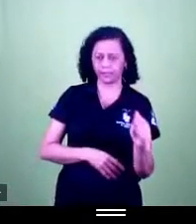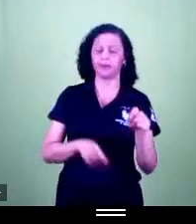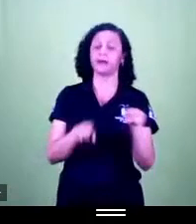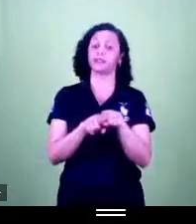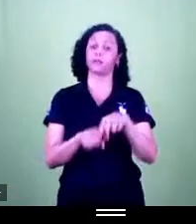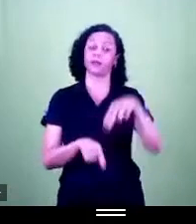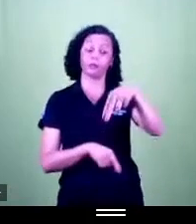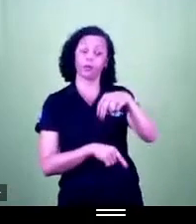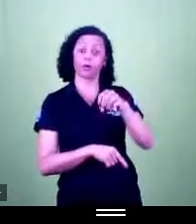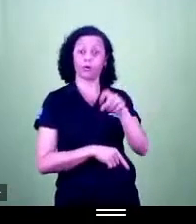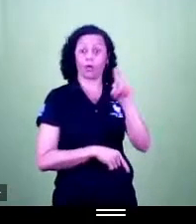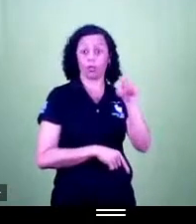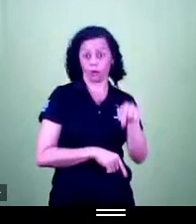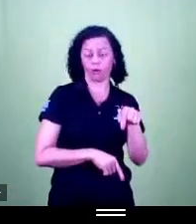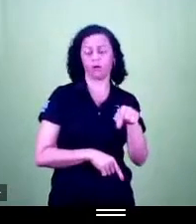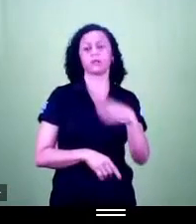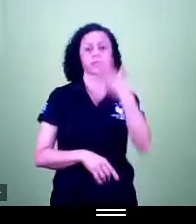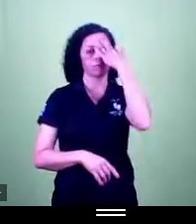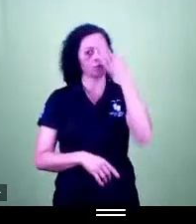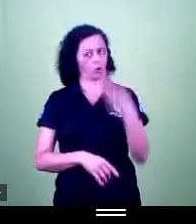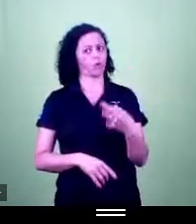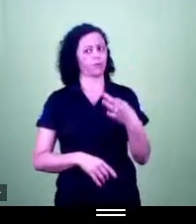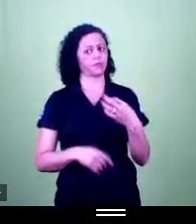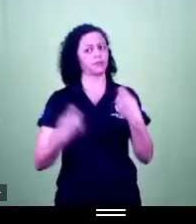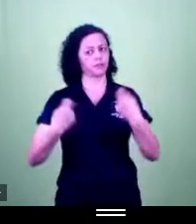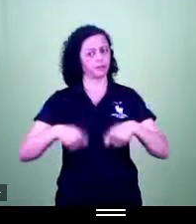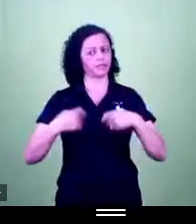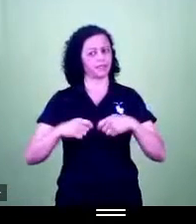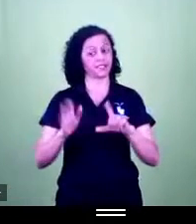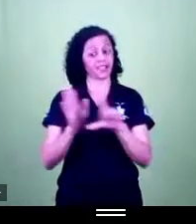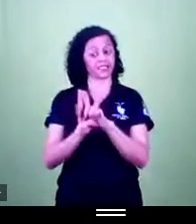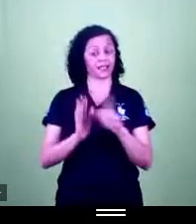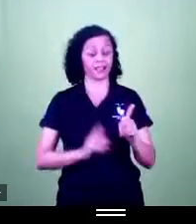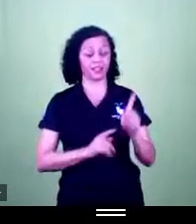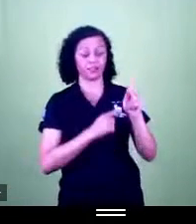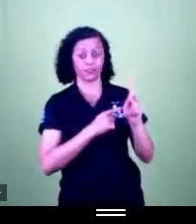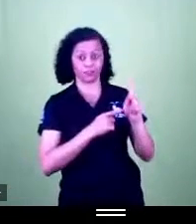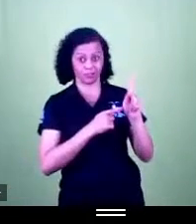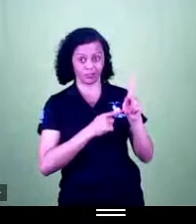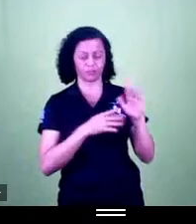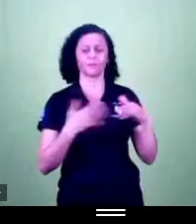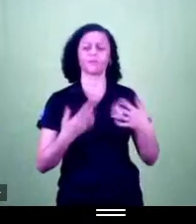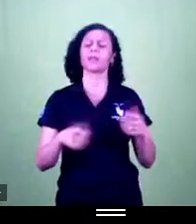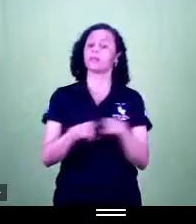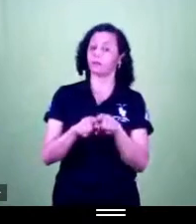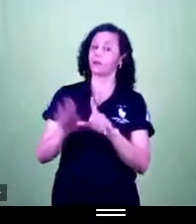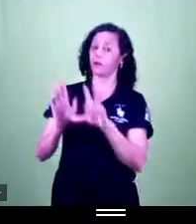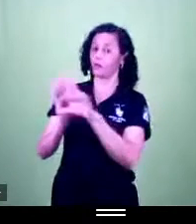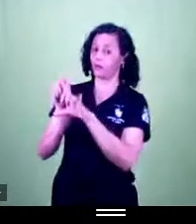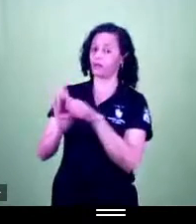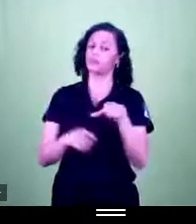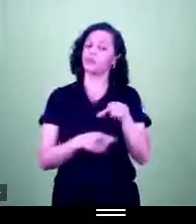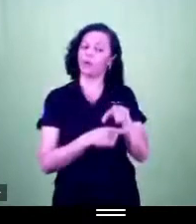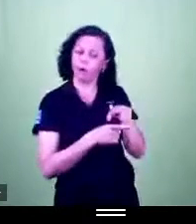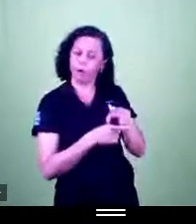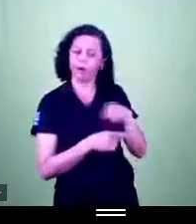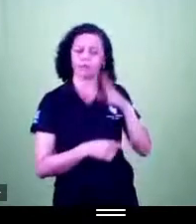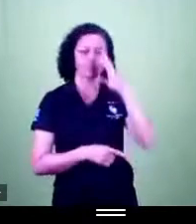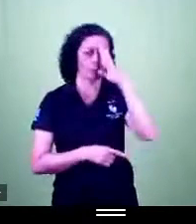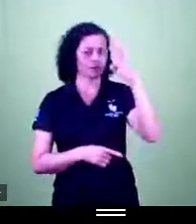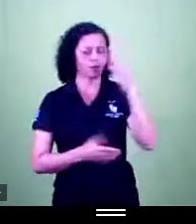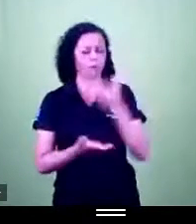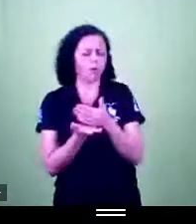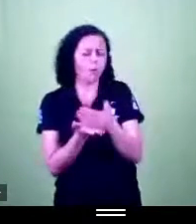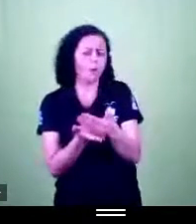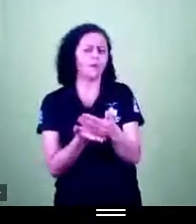necessário, né, que a gente compreenda muito bem essas leis de Kirchhoff. Assim como as leis de Ohm, né, são fundamentais para esse início, para essa